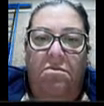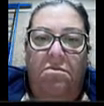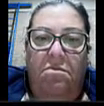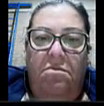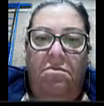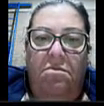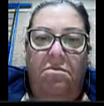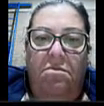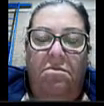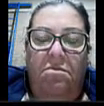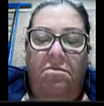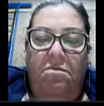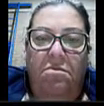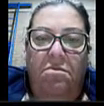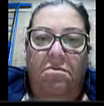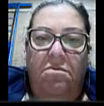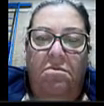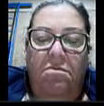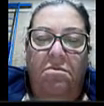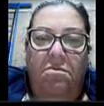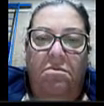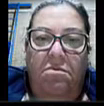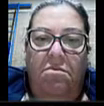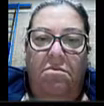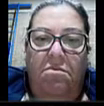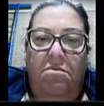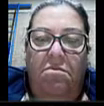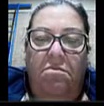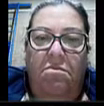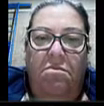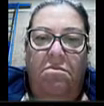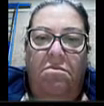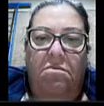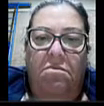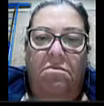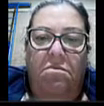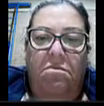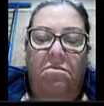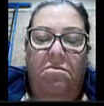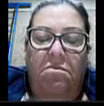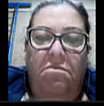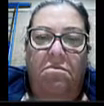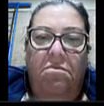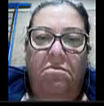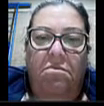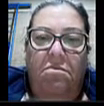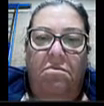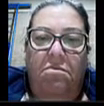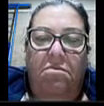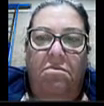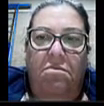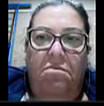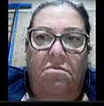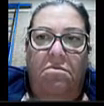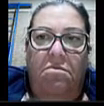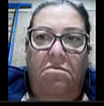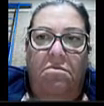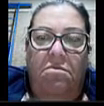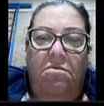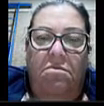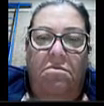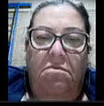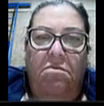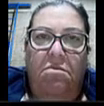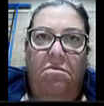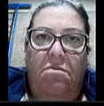menos seis meses de maneira individualizada em relação à dificuldade que ela apresenta, mas depois desse período de